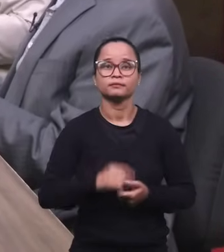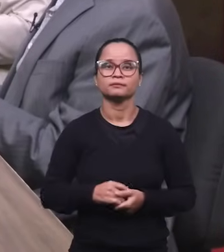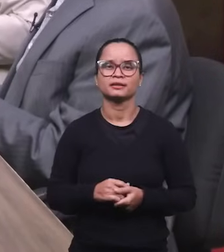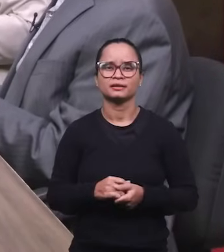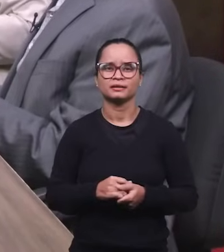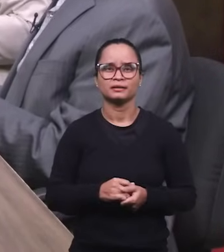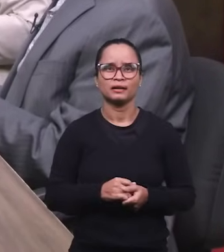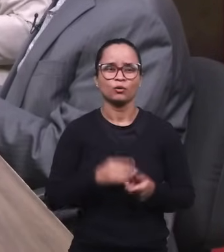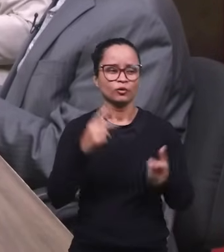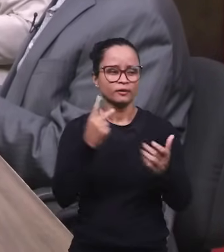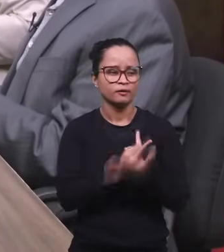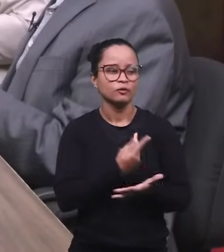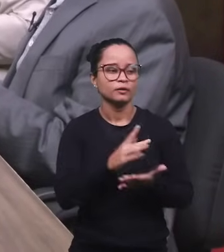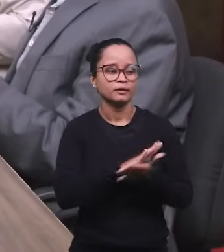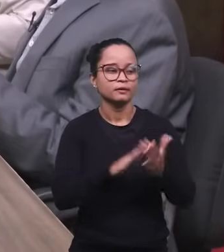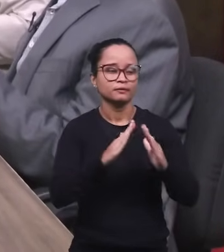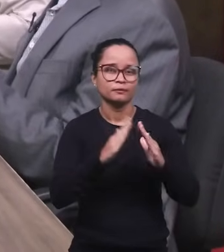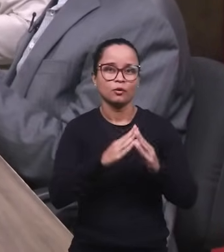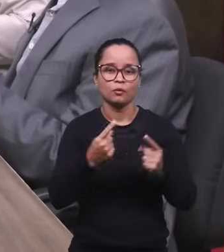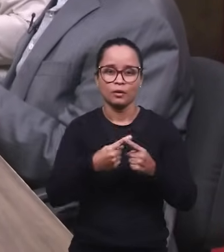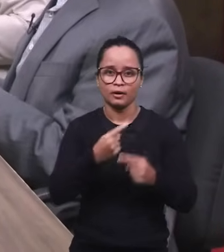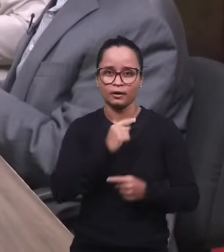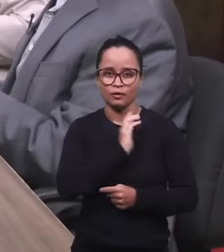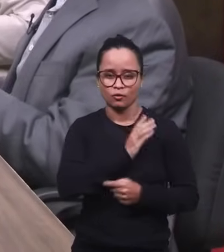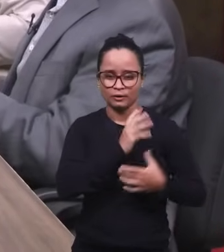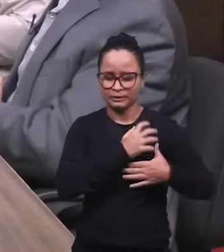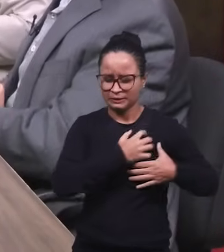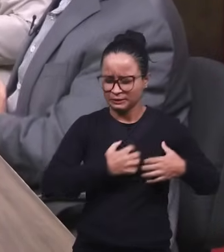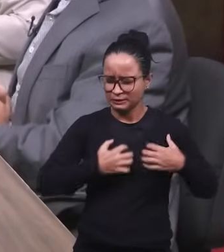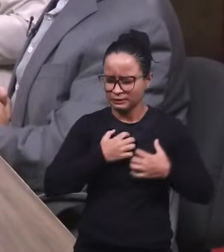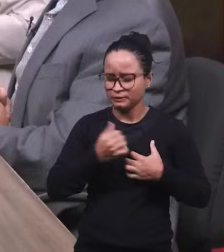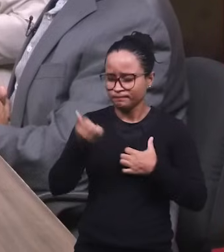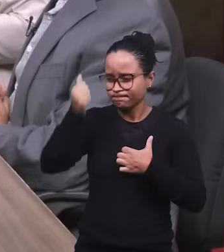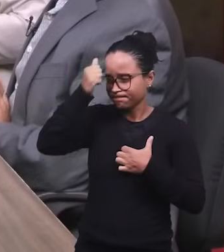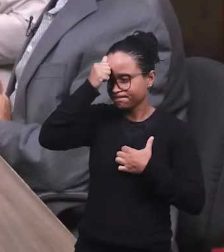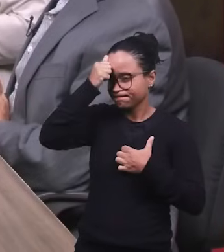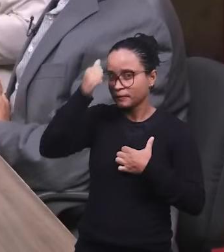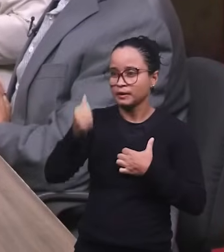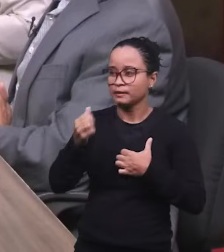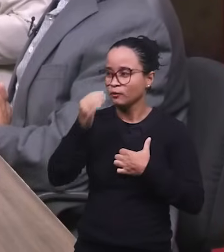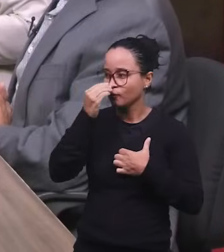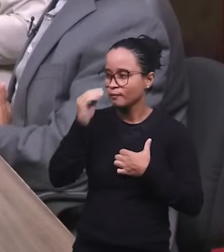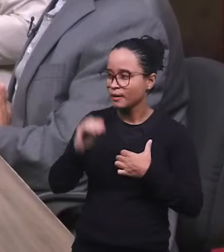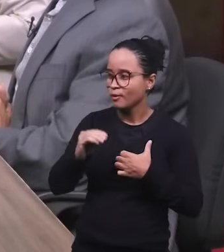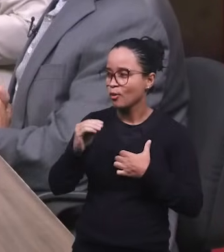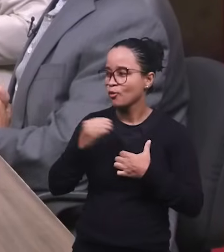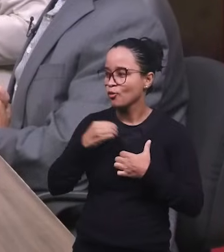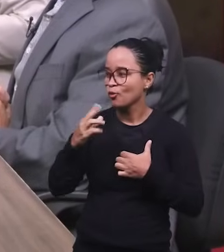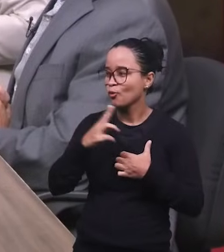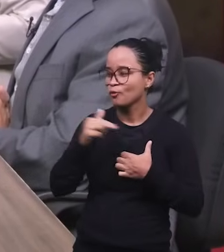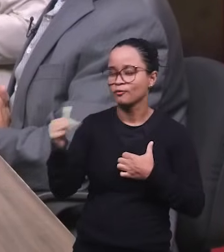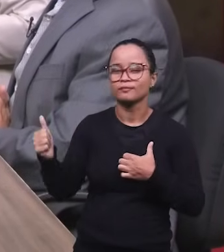pela intercessão dela, porque um coração contrito e arrependido, Deus não rejeita.